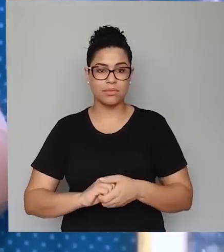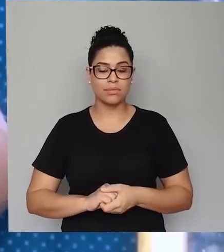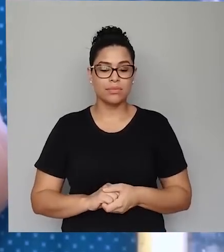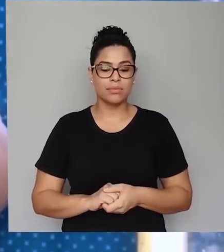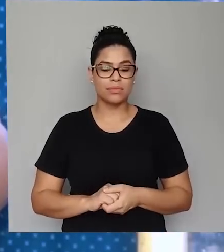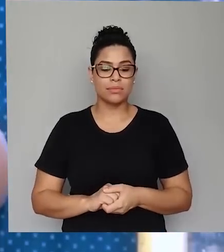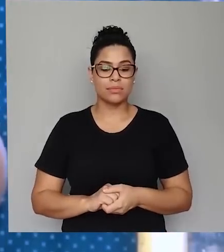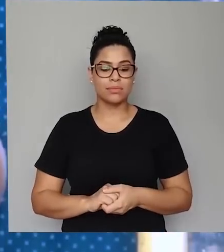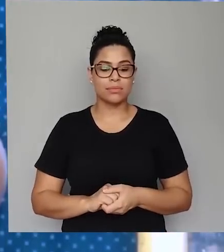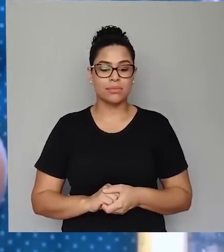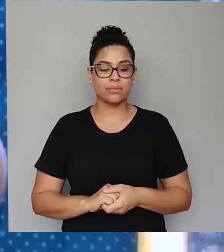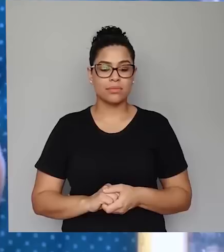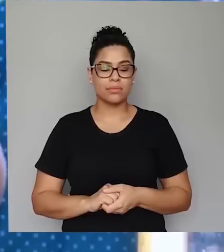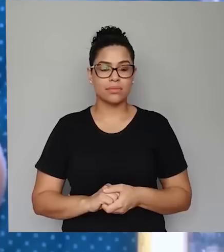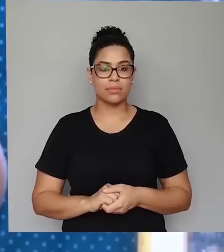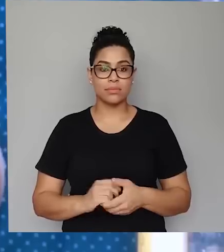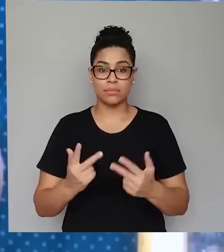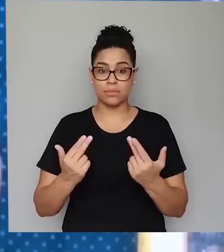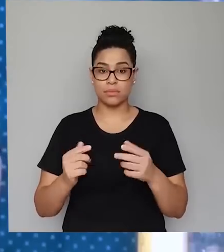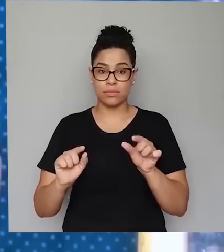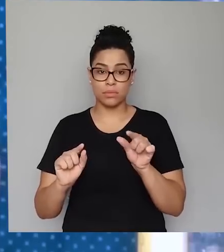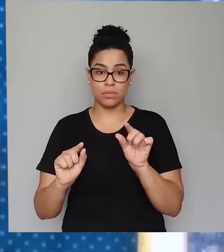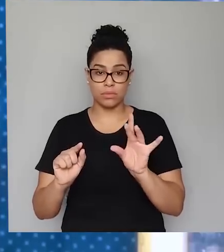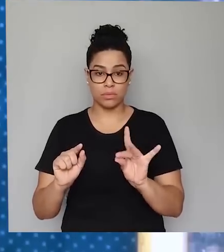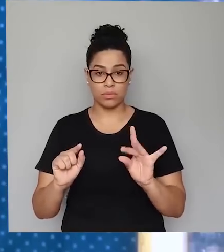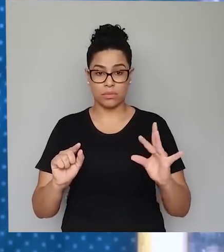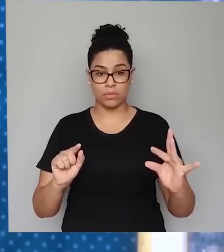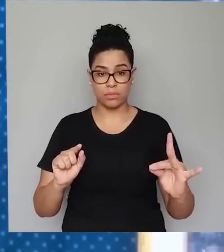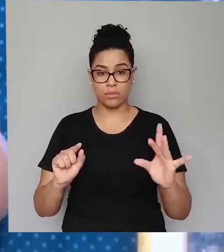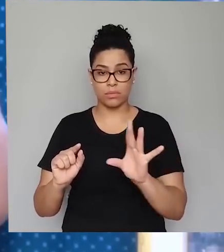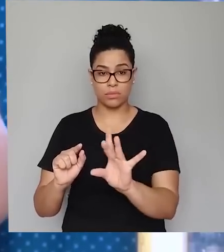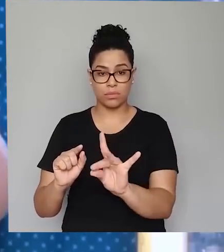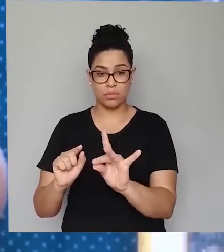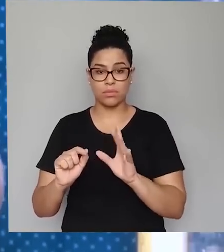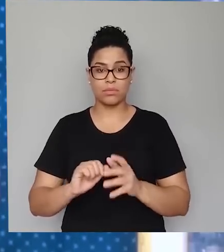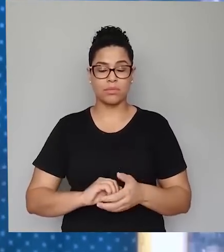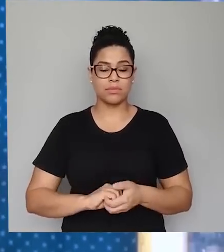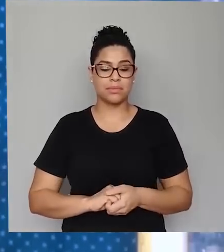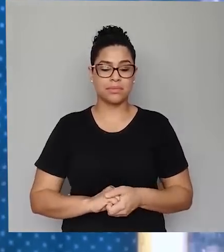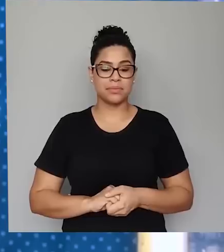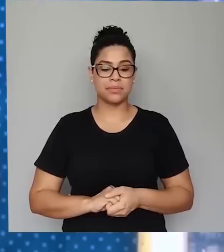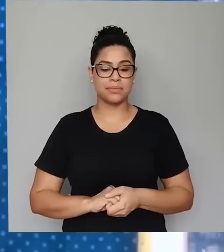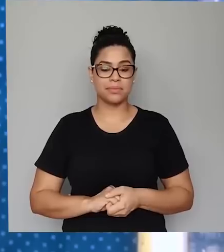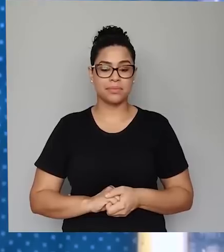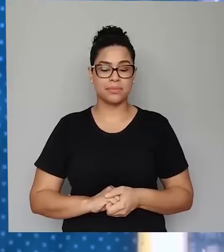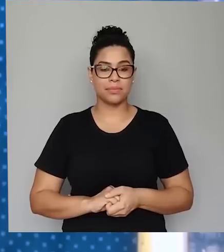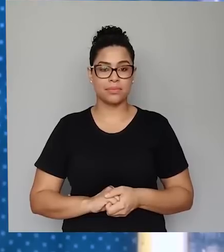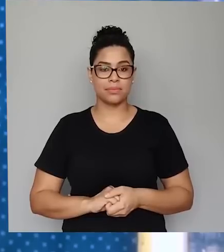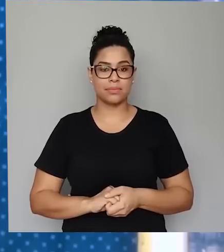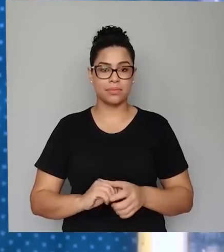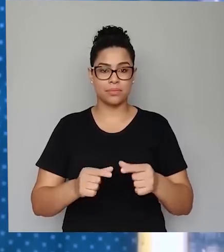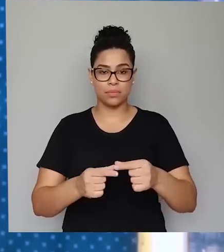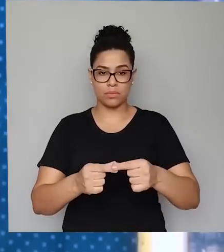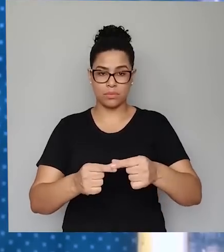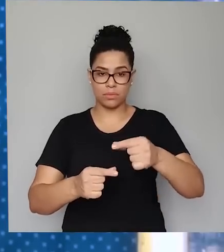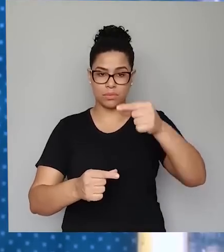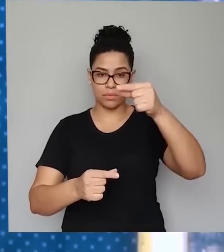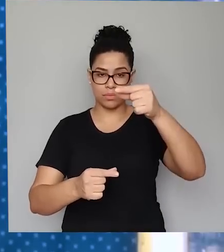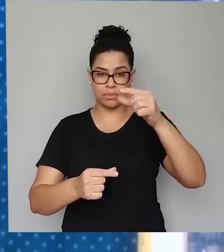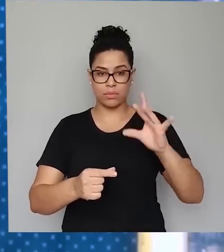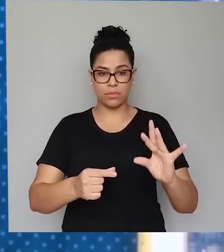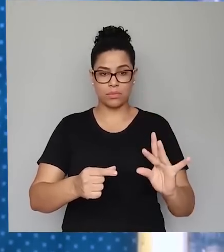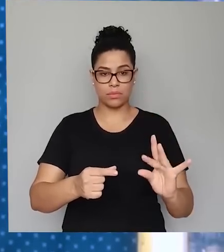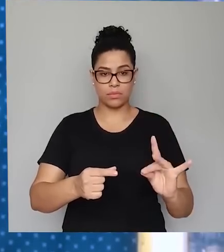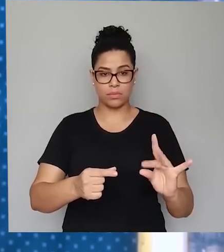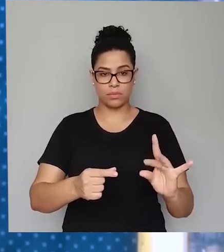com um espaçamento igual. Então vamos colando ela aqui na parte de baixo do nosso foguete,